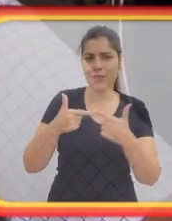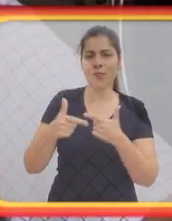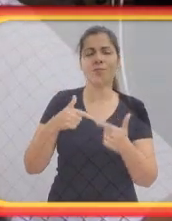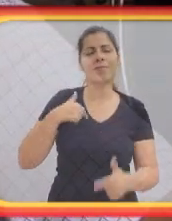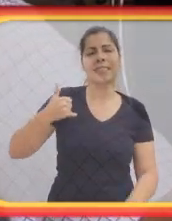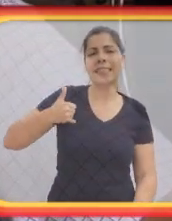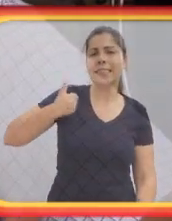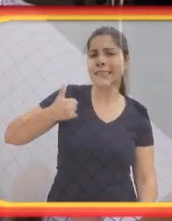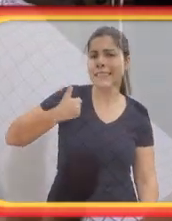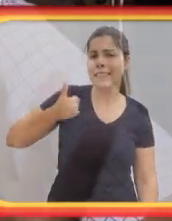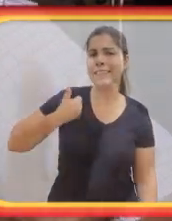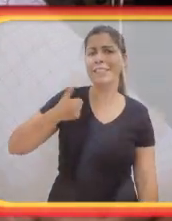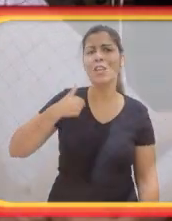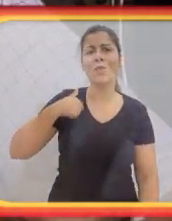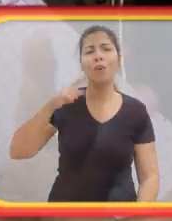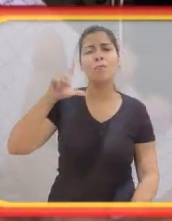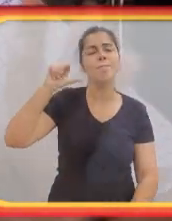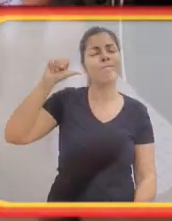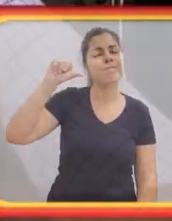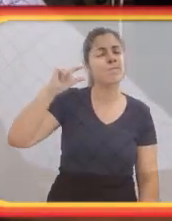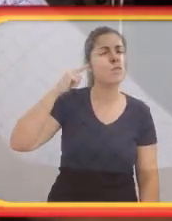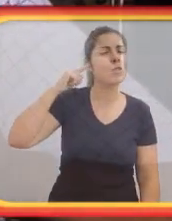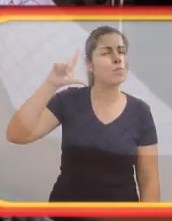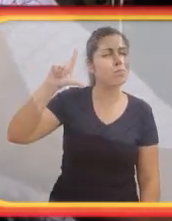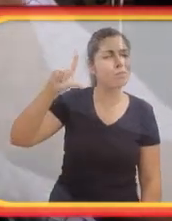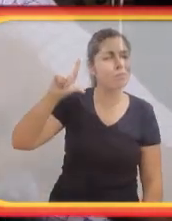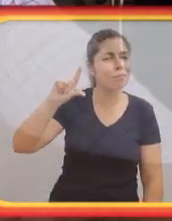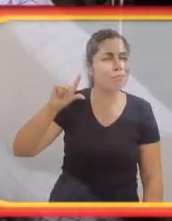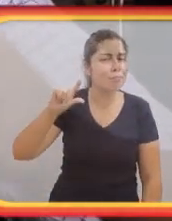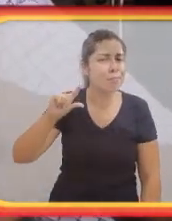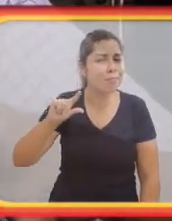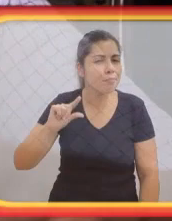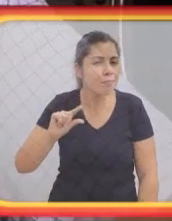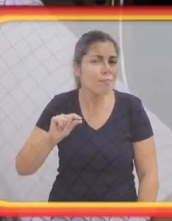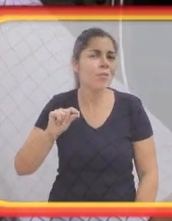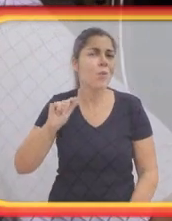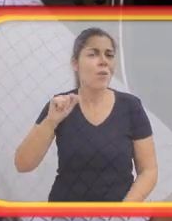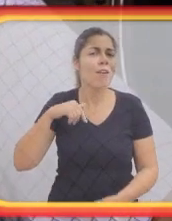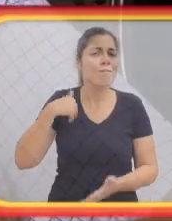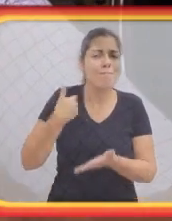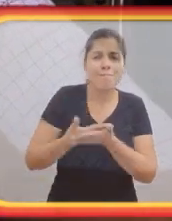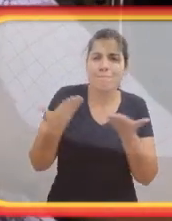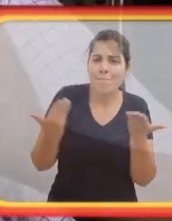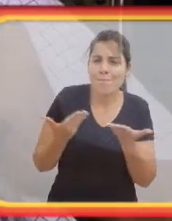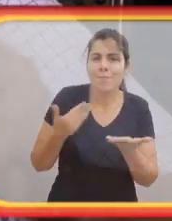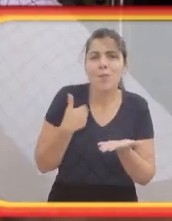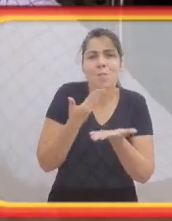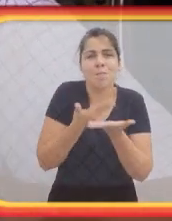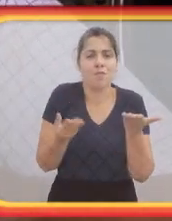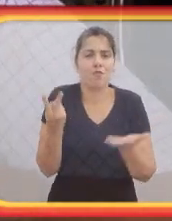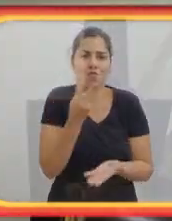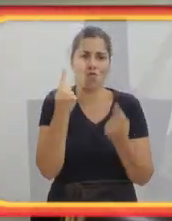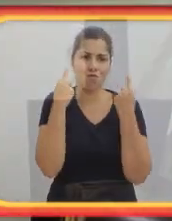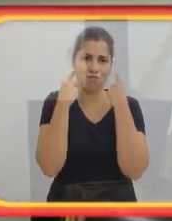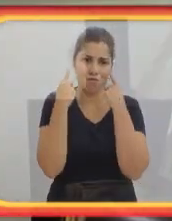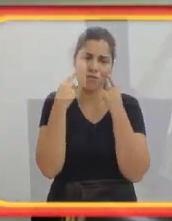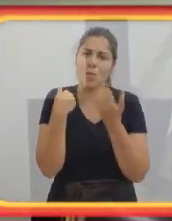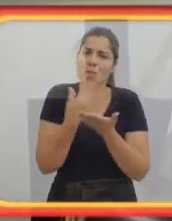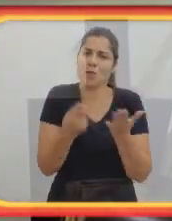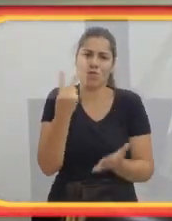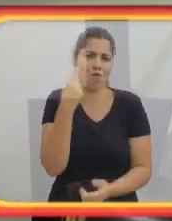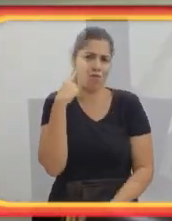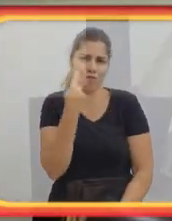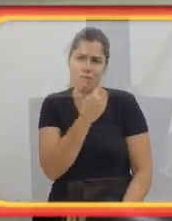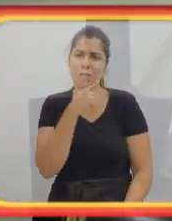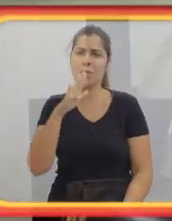esse. O esquerdo. Então, deu para mim ter um início de carreira. E conforme a idade,